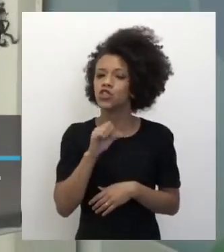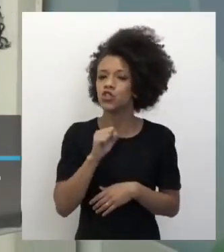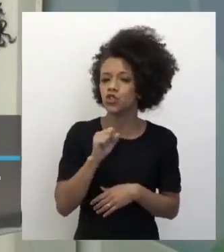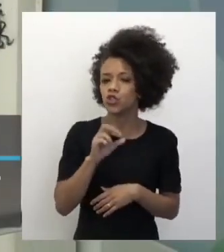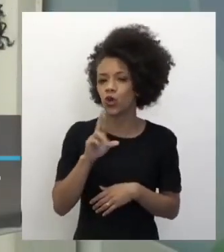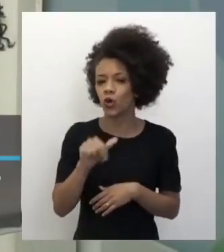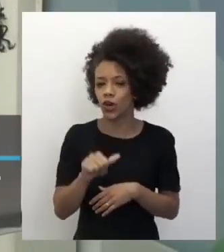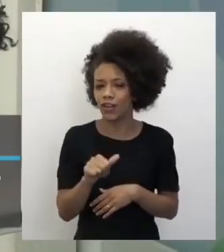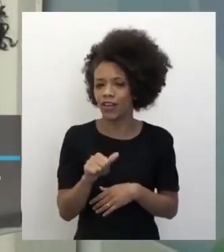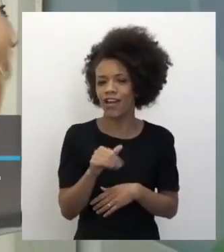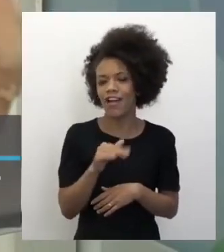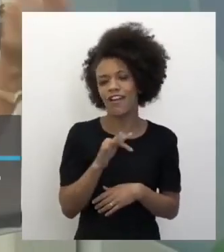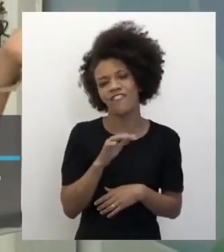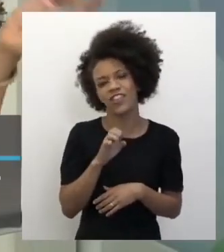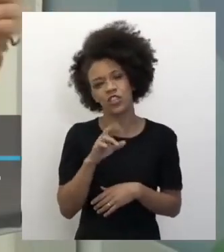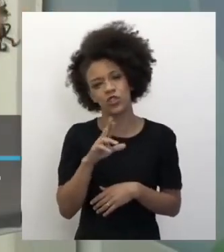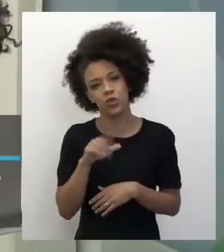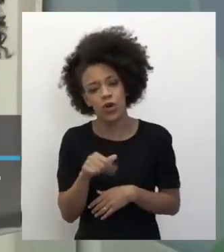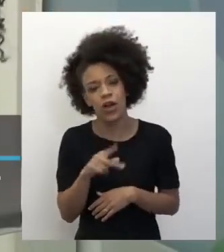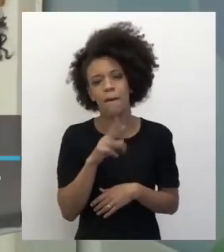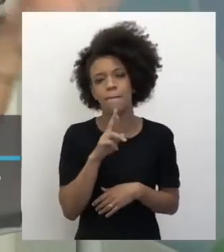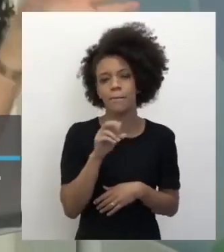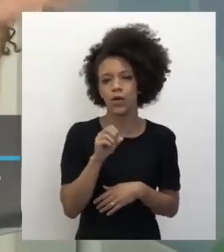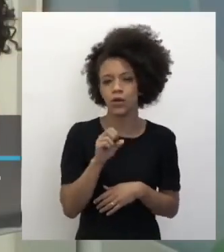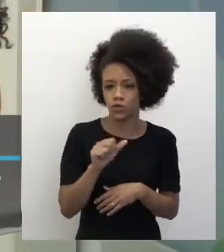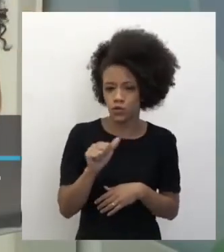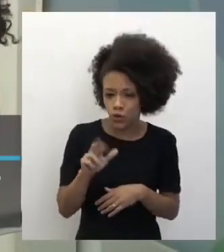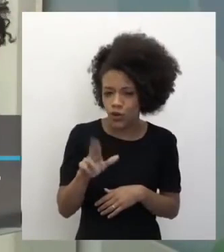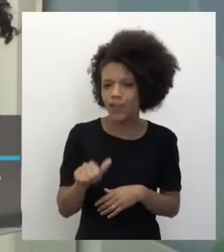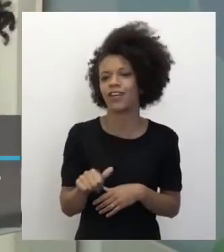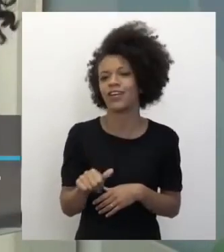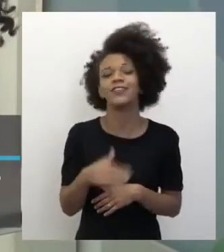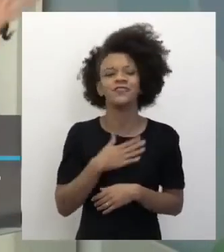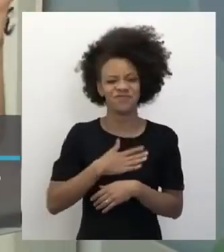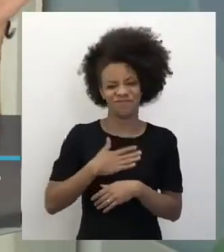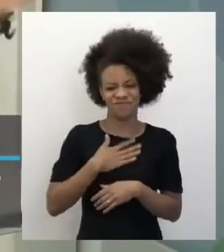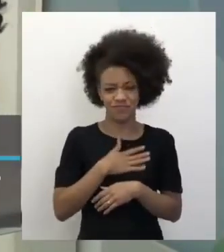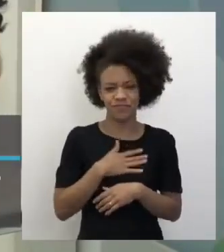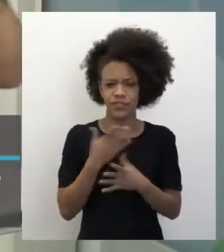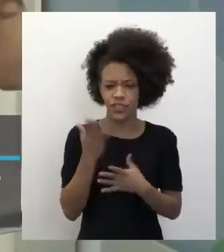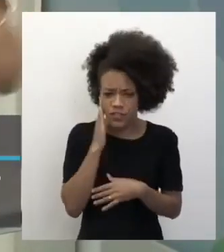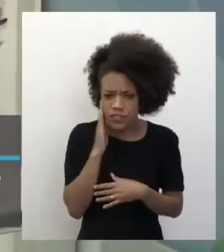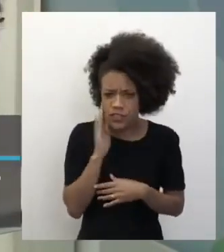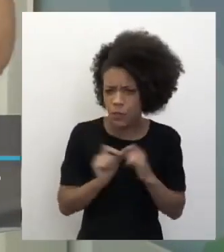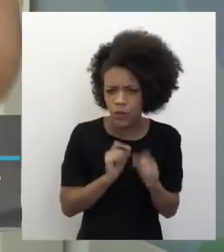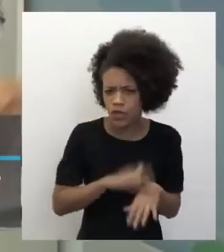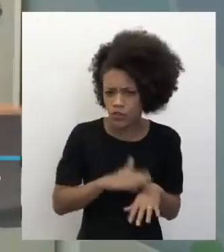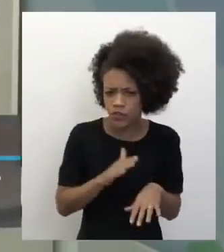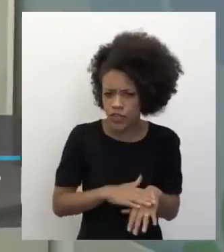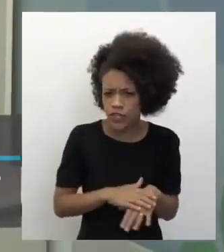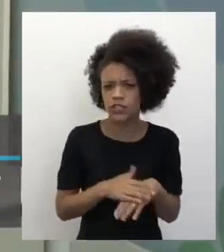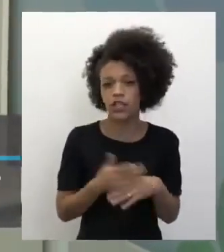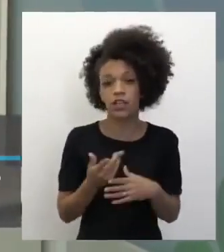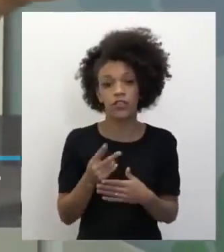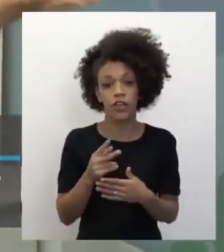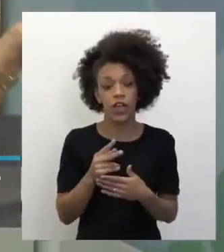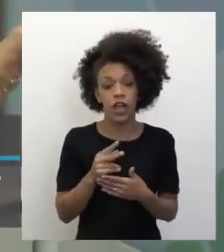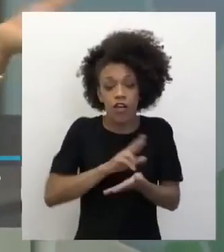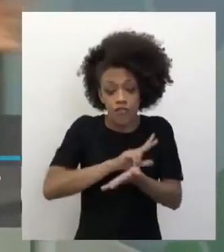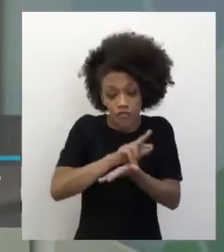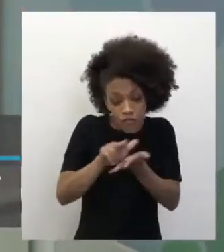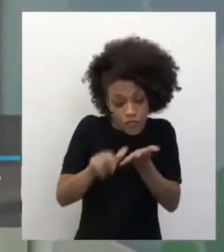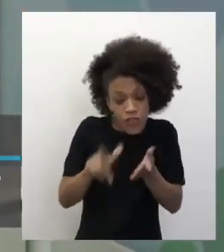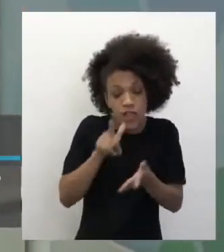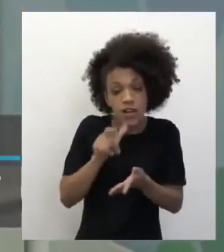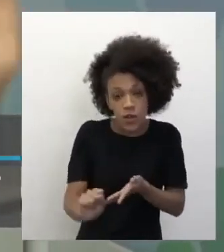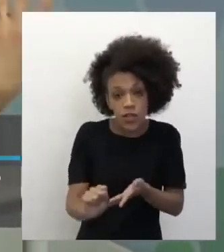Opsora, fessora, professora. Gostei, gostei. Gente, sabe o que a gente fez aqui? A gente viu a variedade da